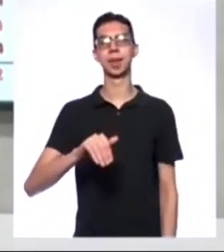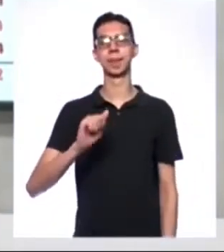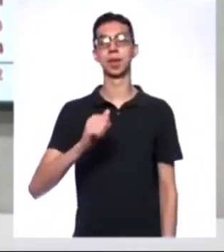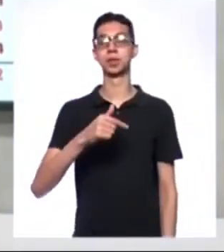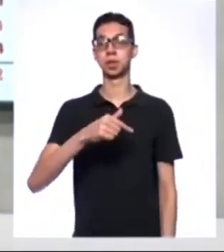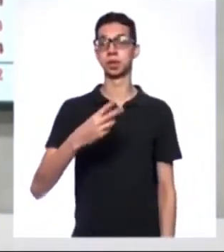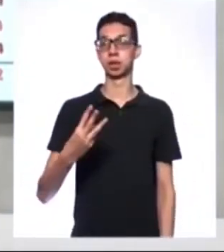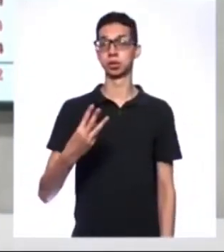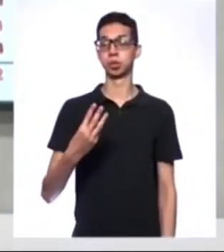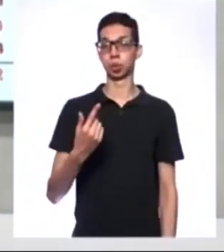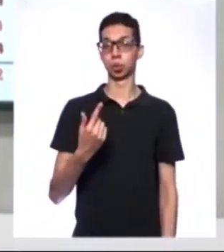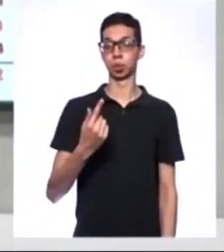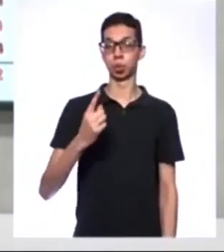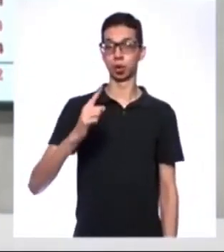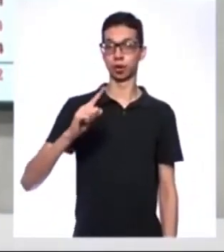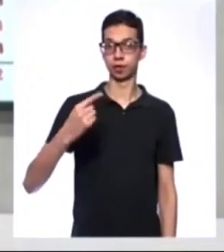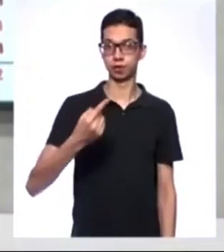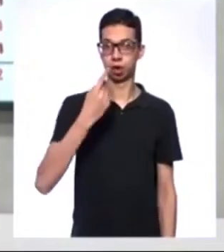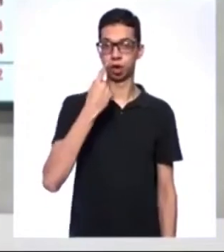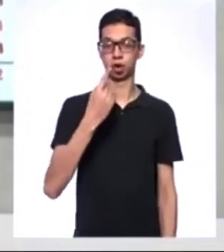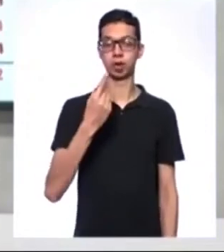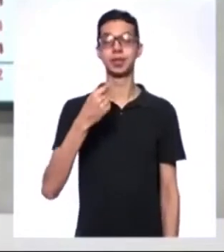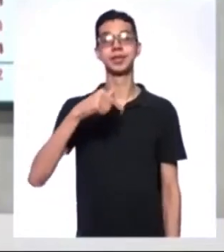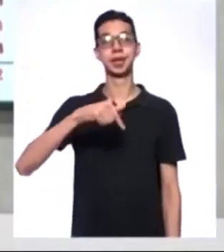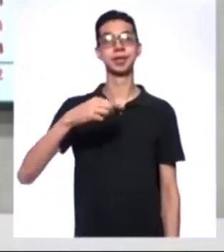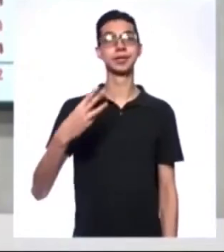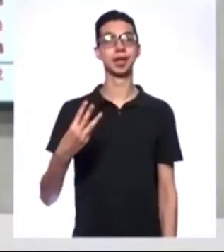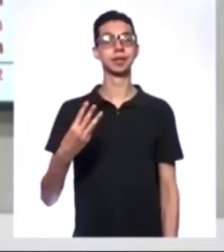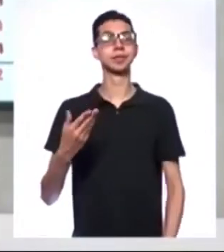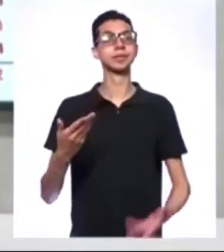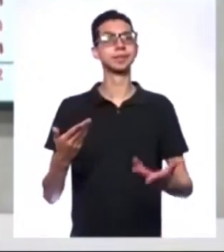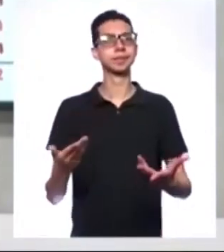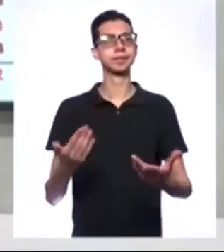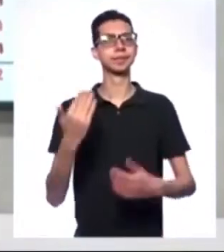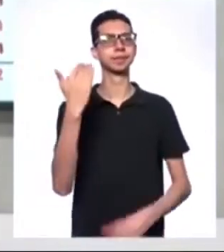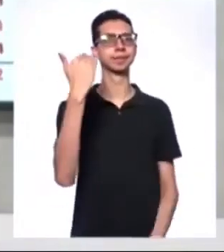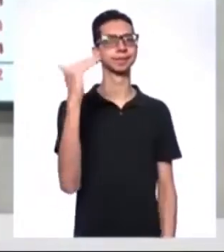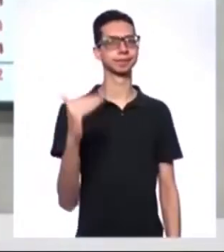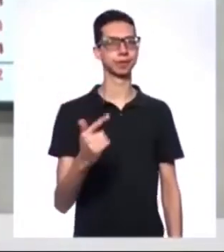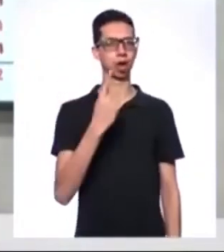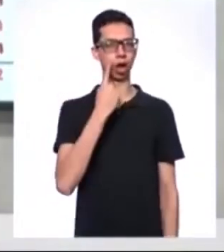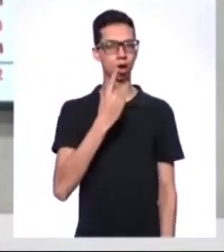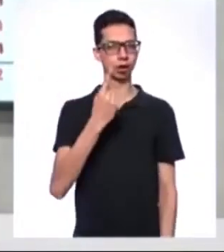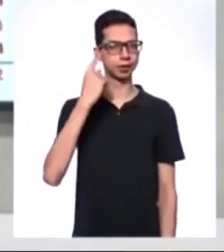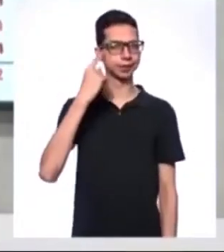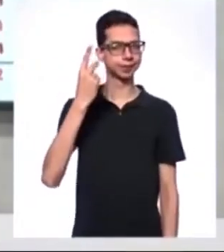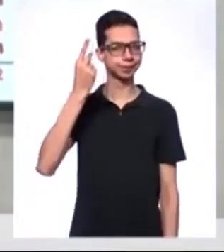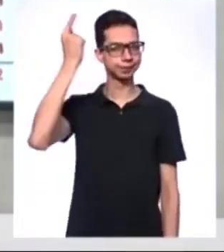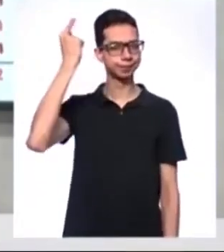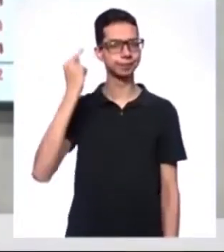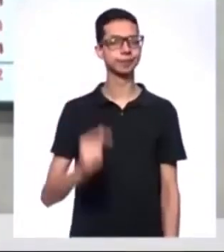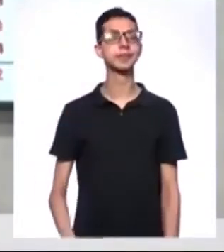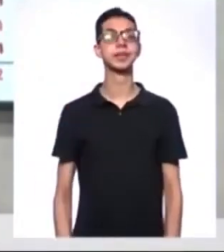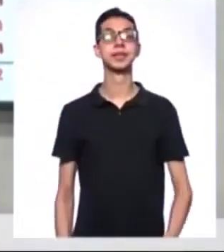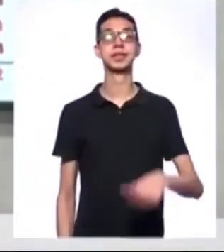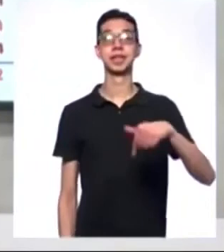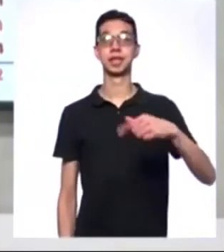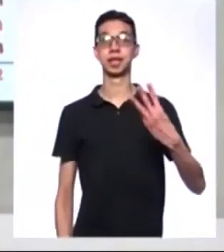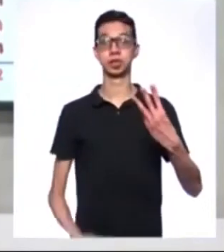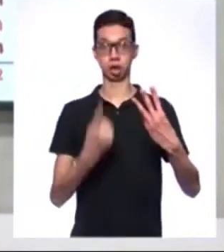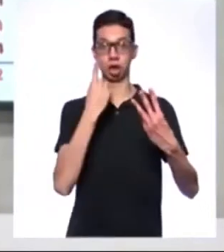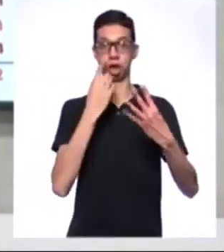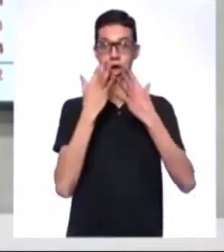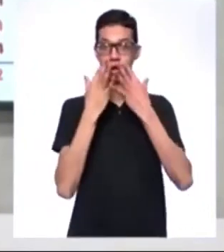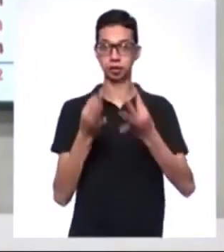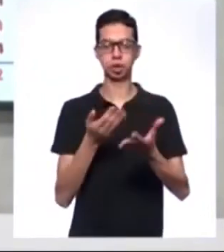é o próximo o anagrama de posição 73 é o próximo então se liga o anagrama 73 se liga